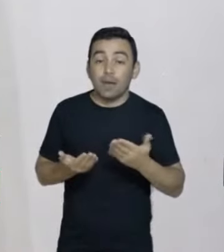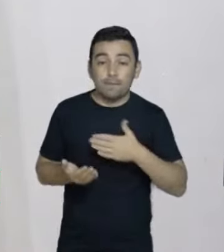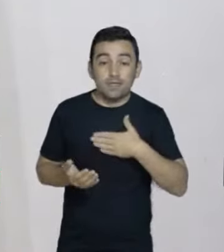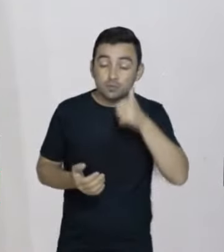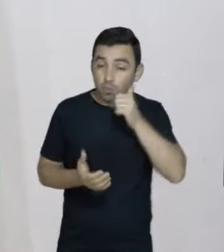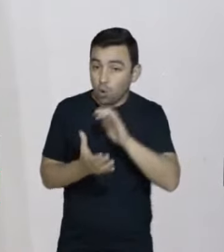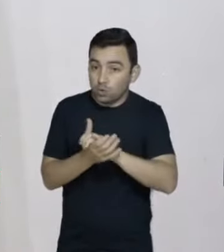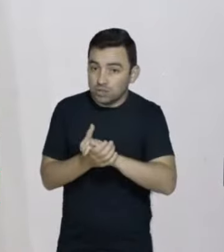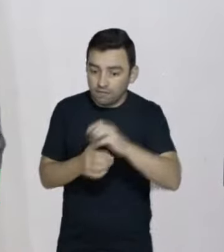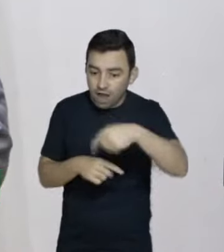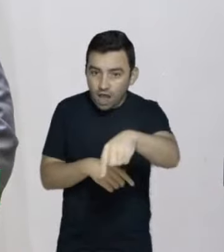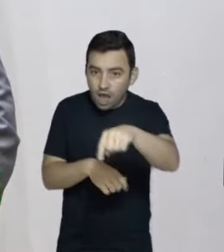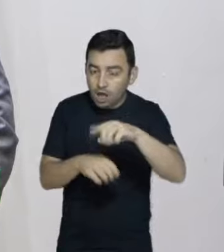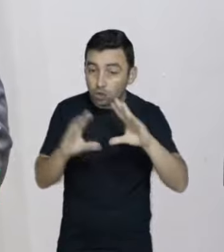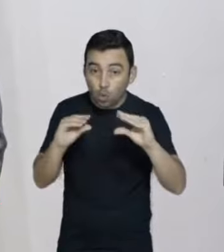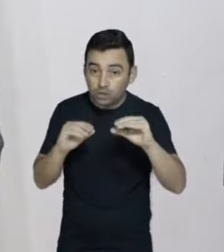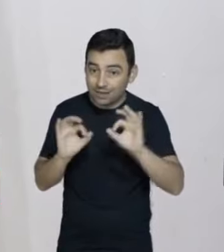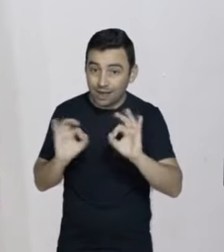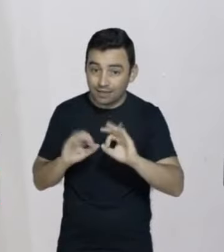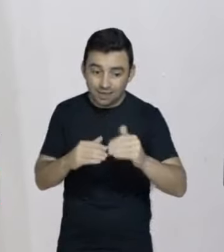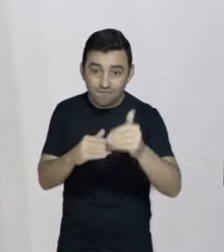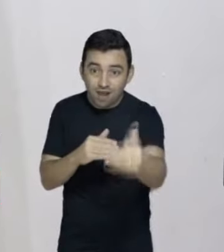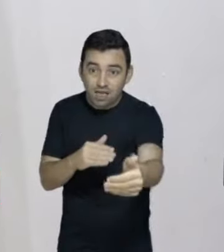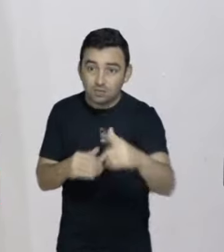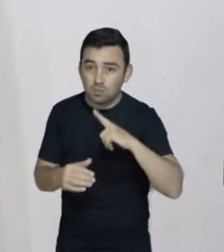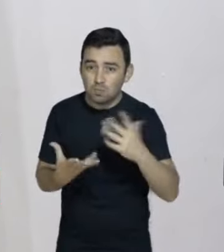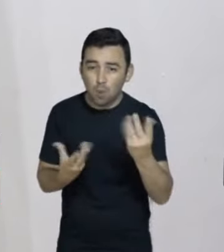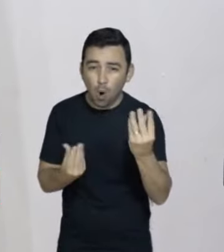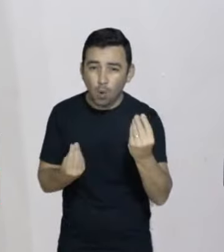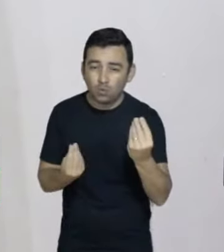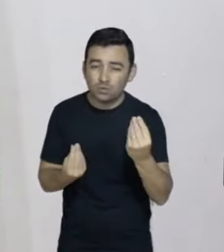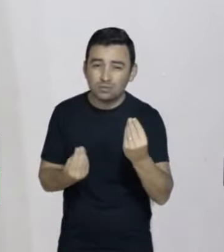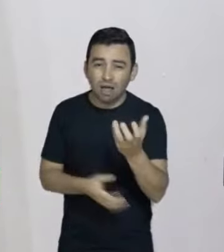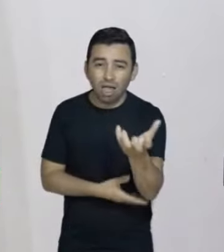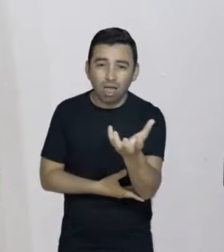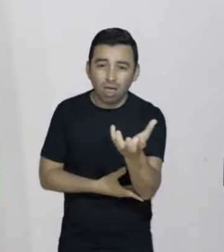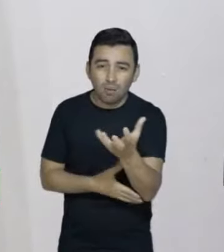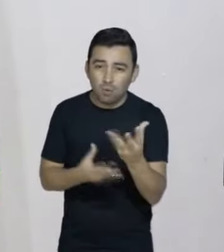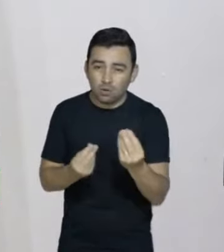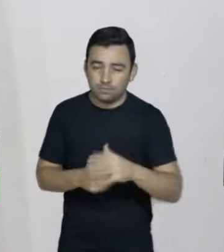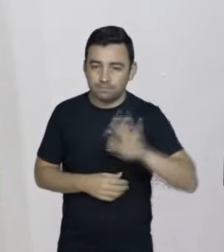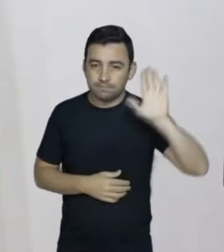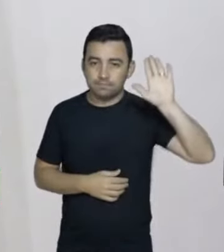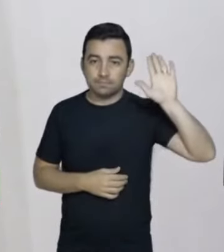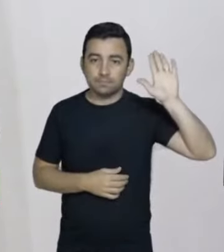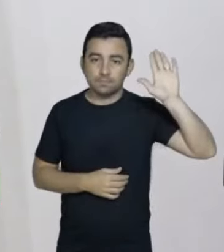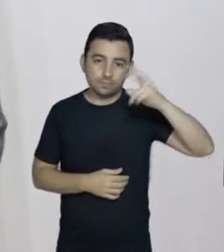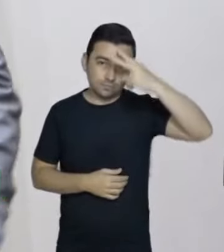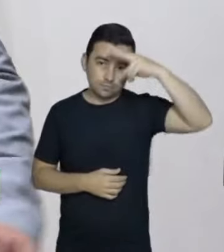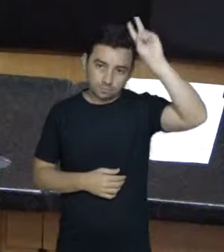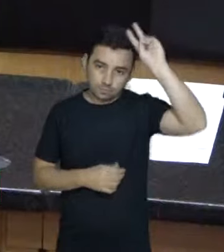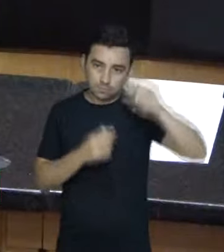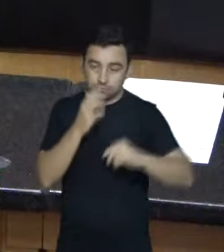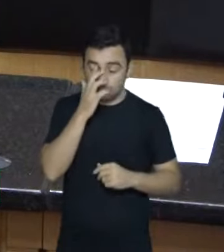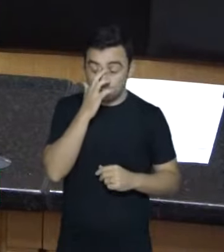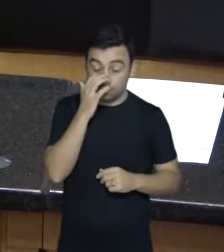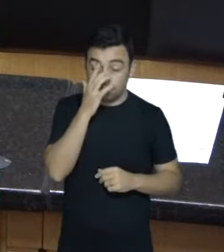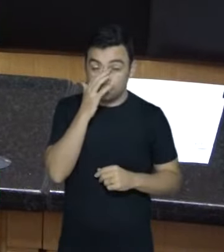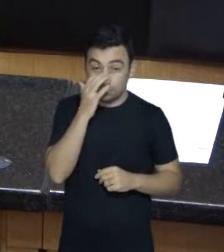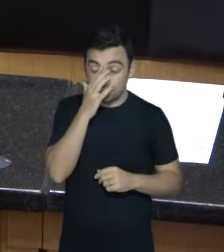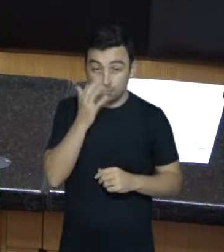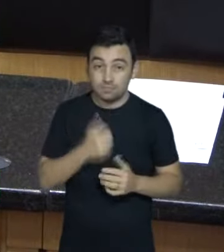porque saiu ali do portão, na frente tem aqueles... Deputado Vicente Caro Preso, Vossa Excelência quer fazer uso da palavra? Obrigado, deputado. O